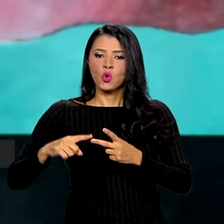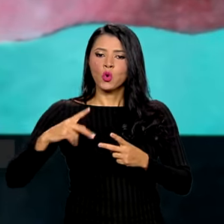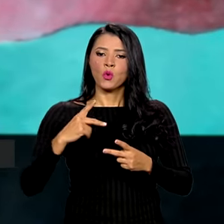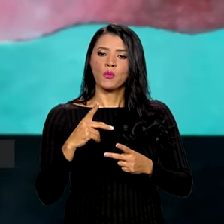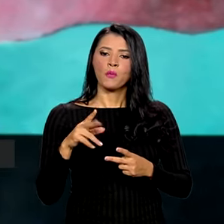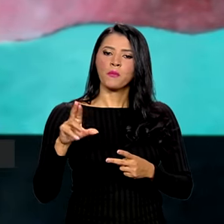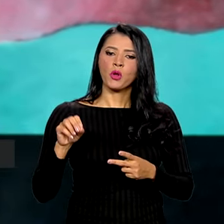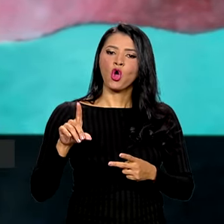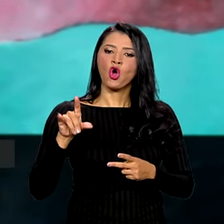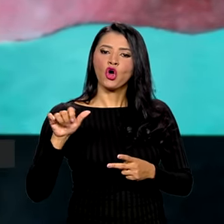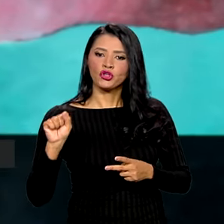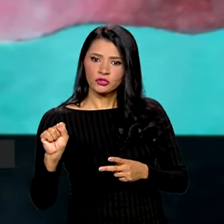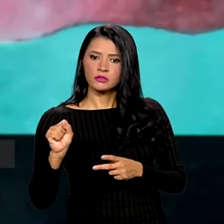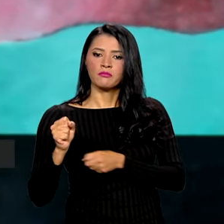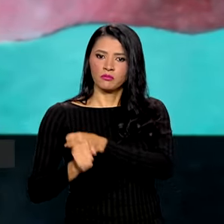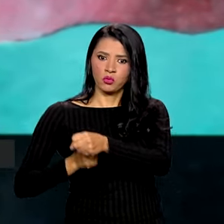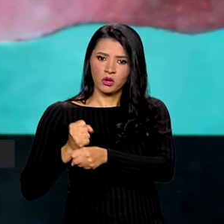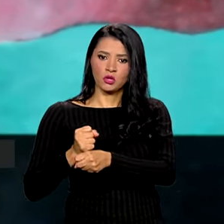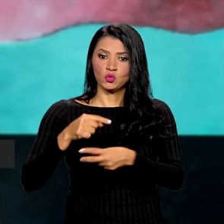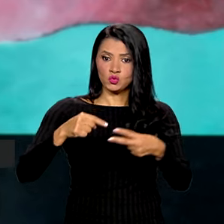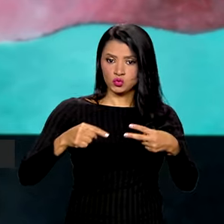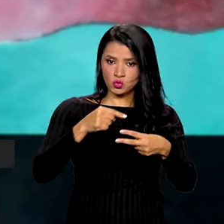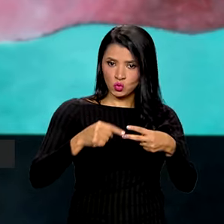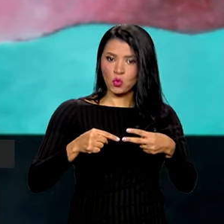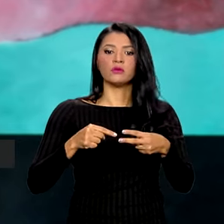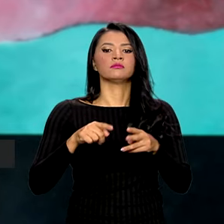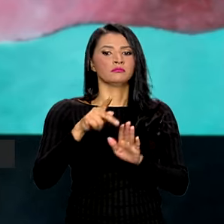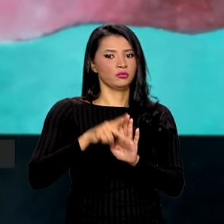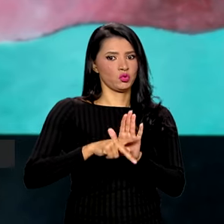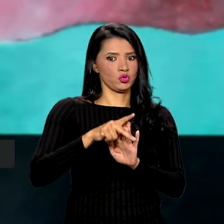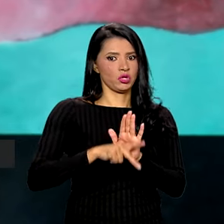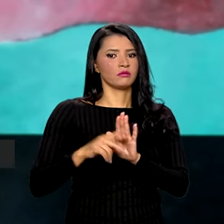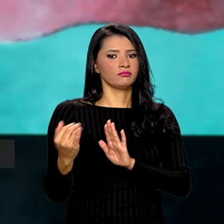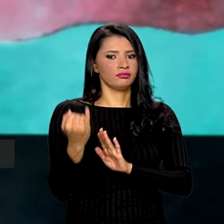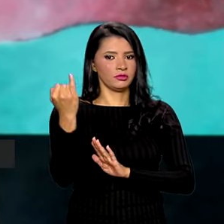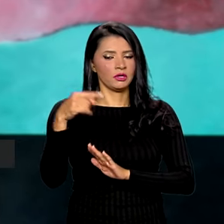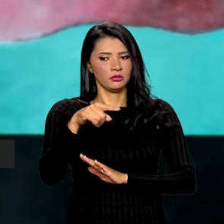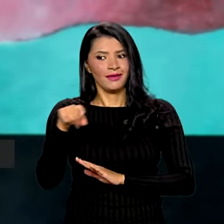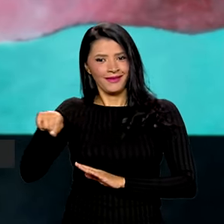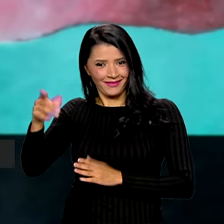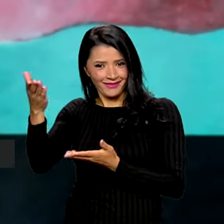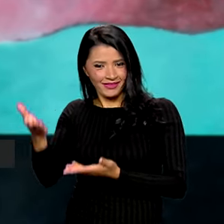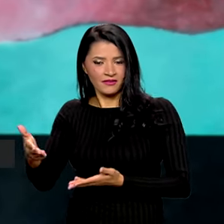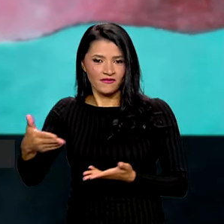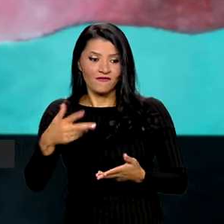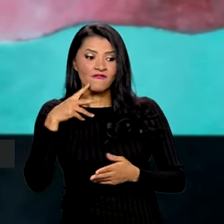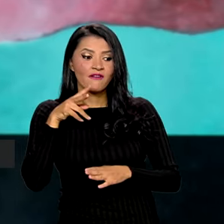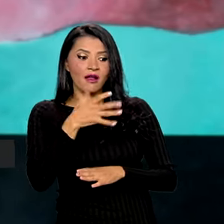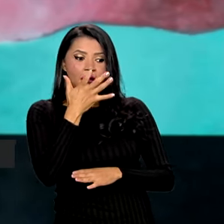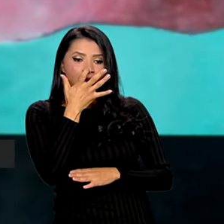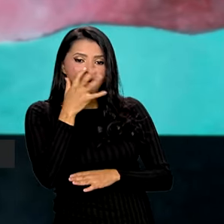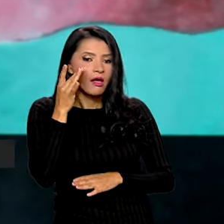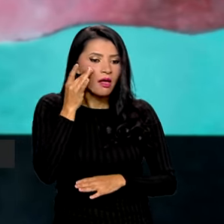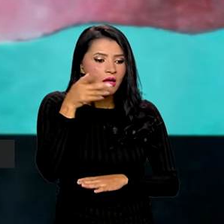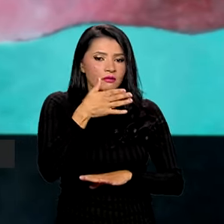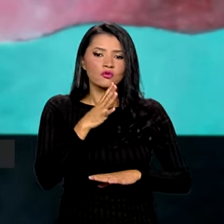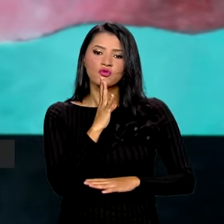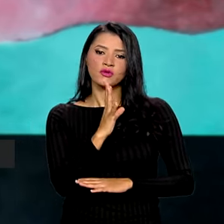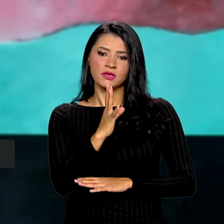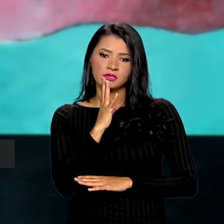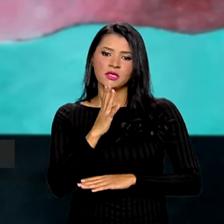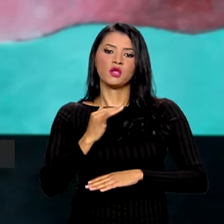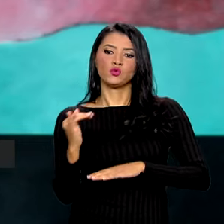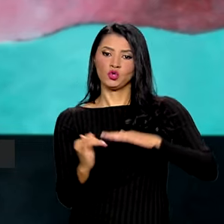esses dois grandes projetos. Então ele vai conhecer o que nós fazemos já, Instituto Nacional de